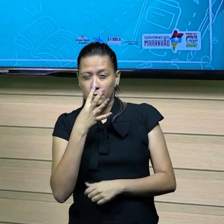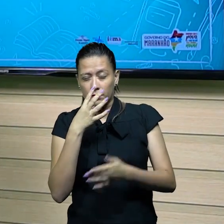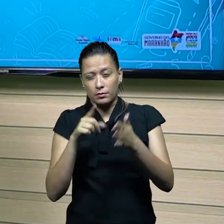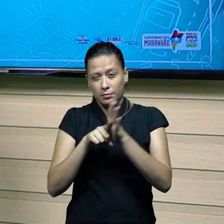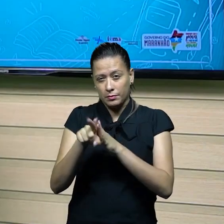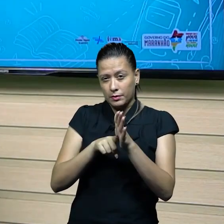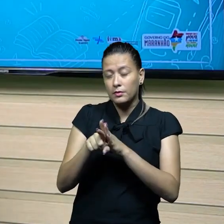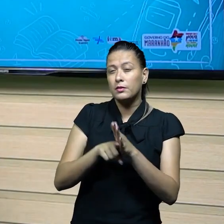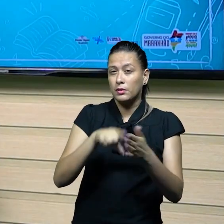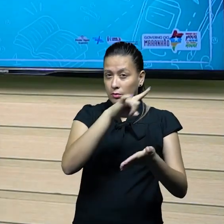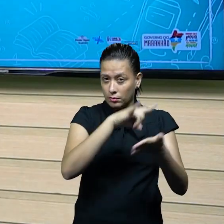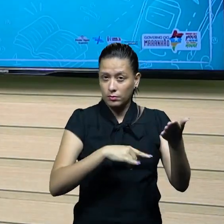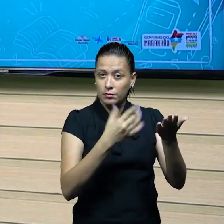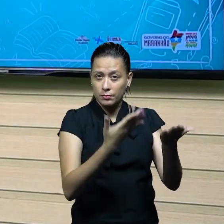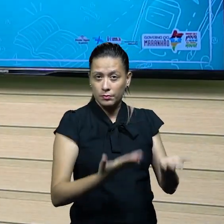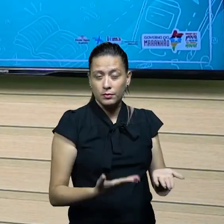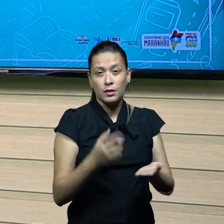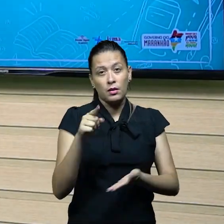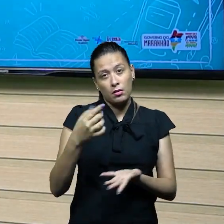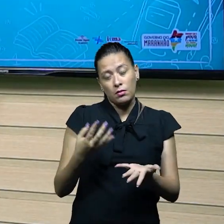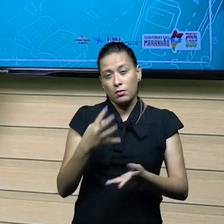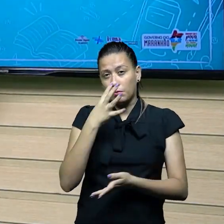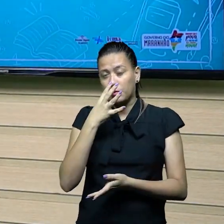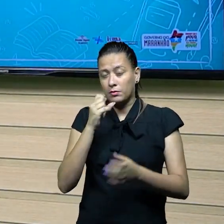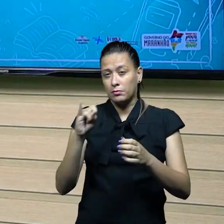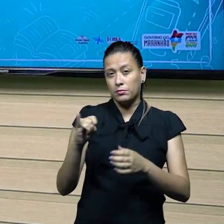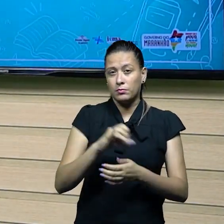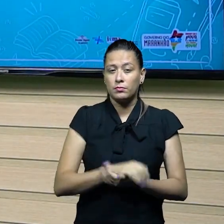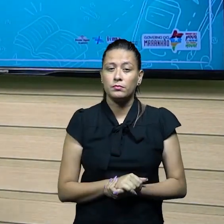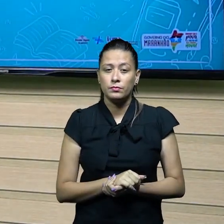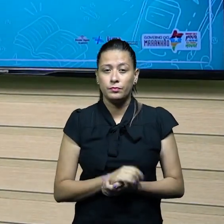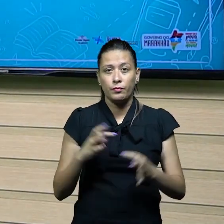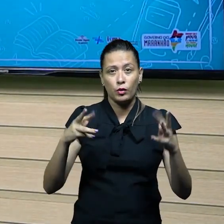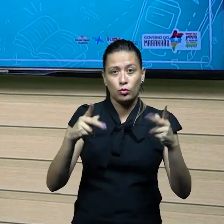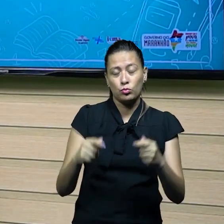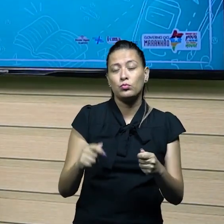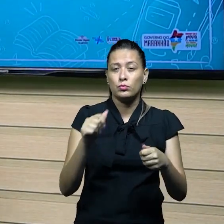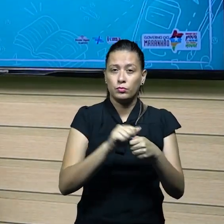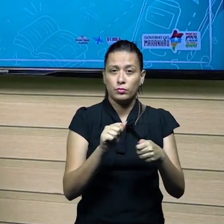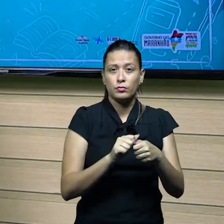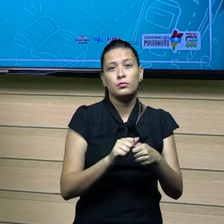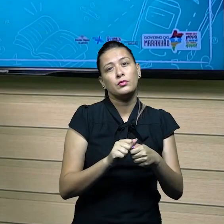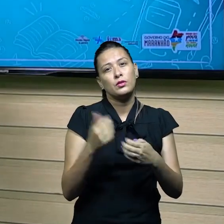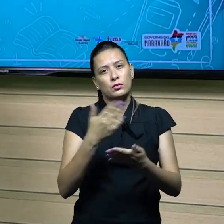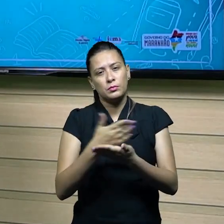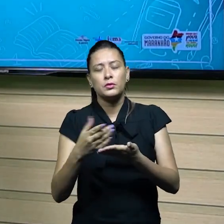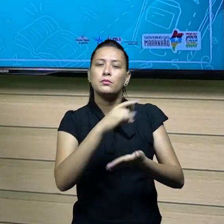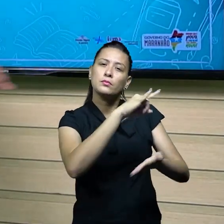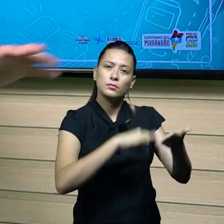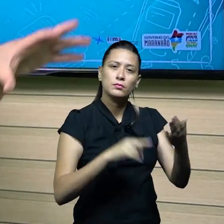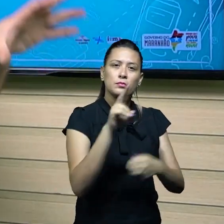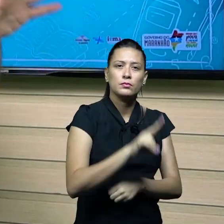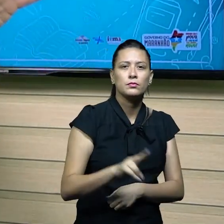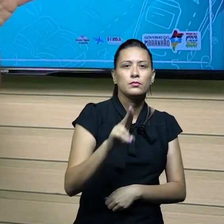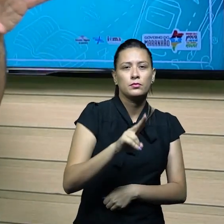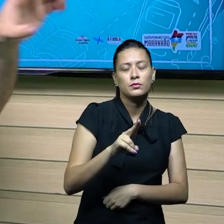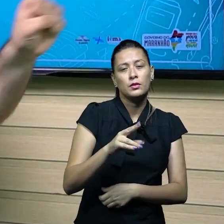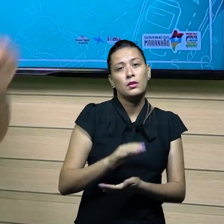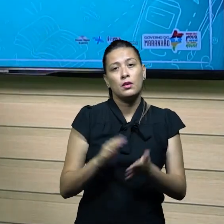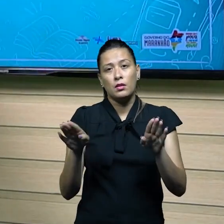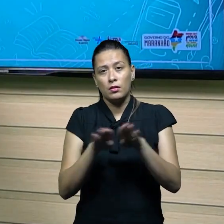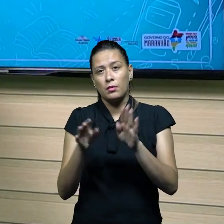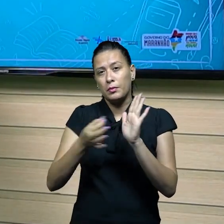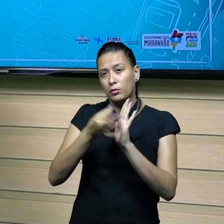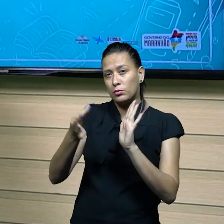aquilo que foi colocado, tudo aquilo que foi feito a partir dessa documentação e essa análise de dados feito pela contabilidade, consegue dizer se aquela empresa está tendo